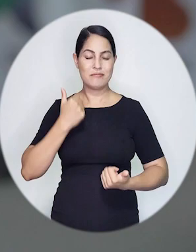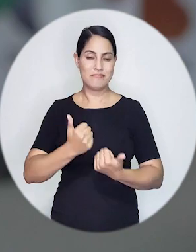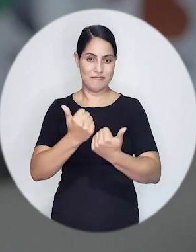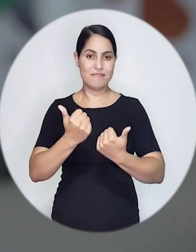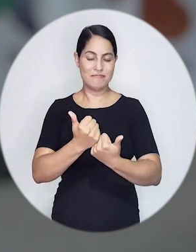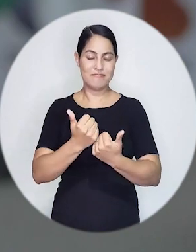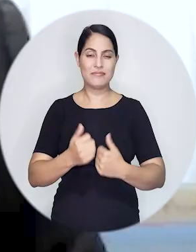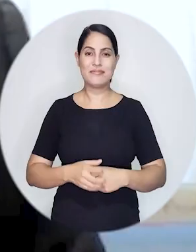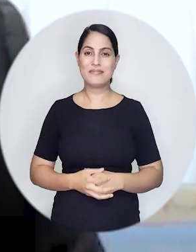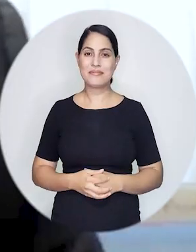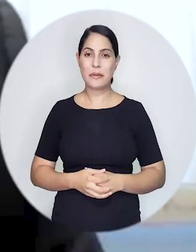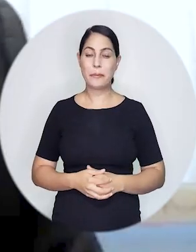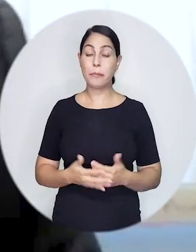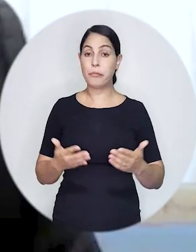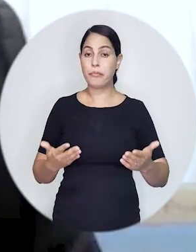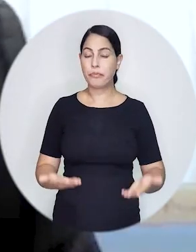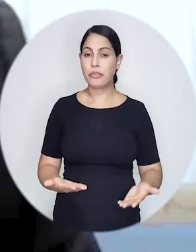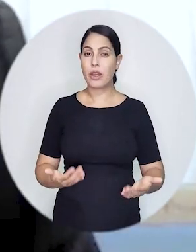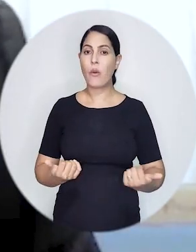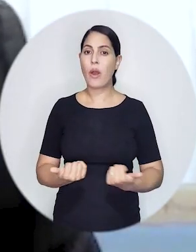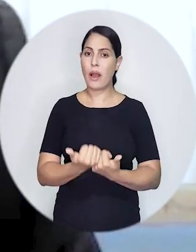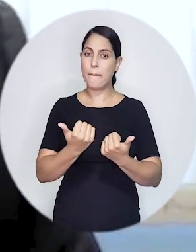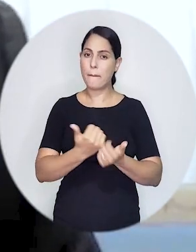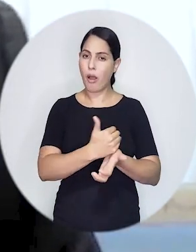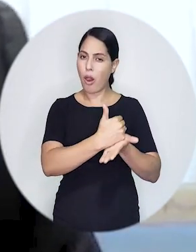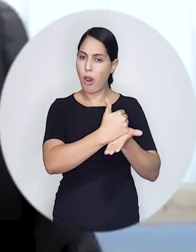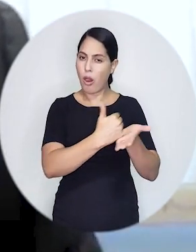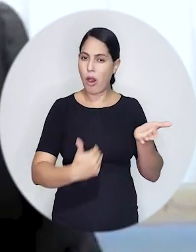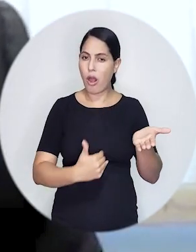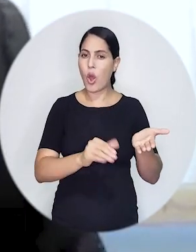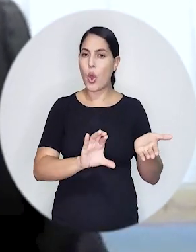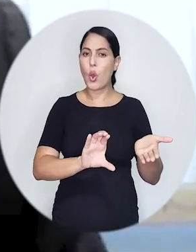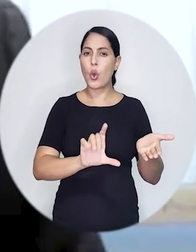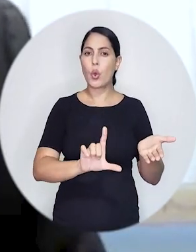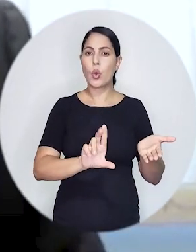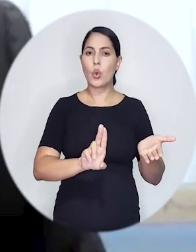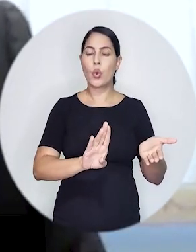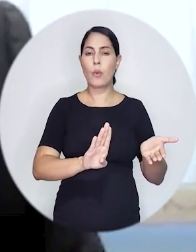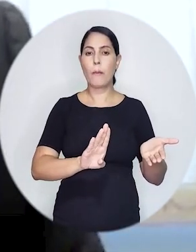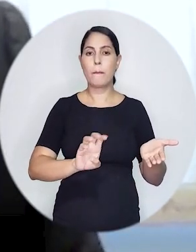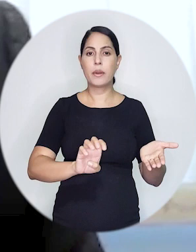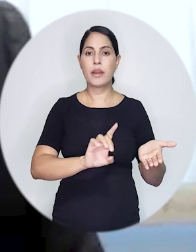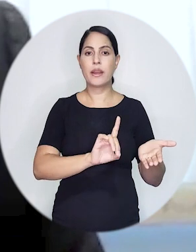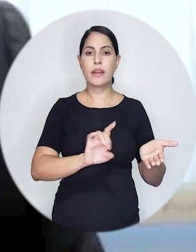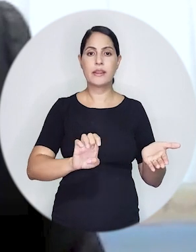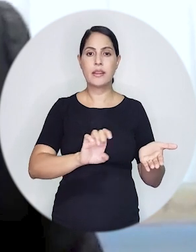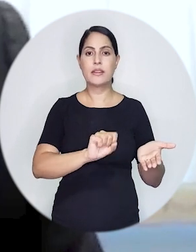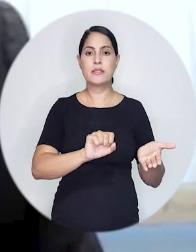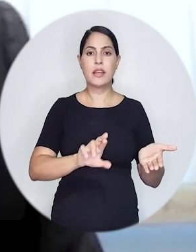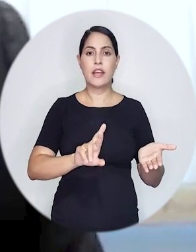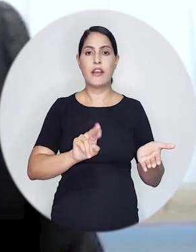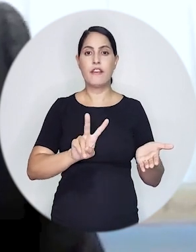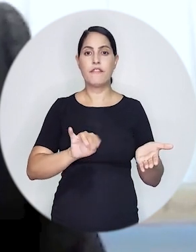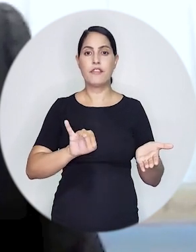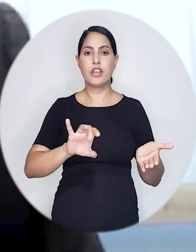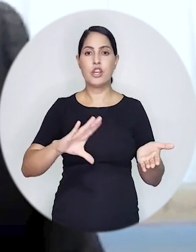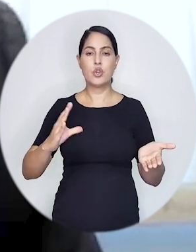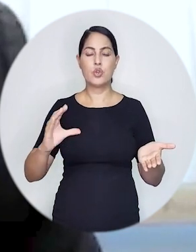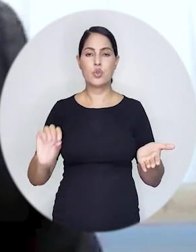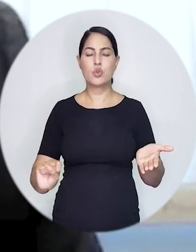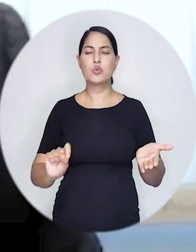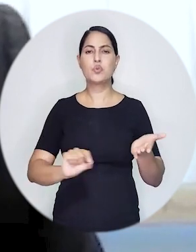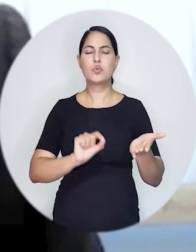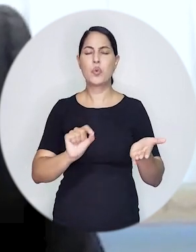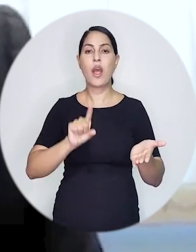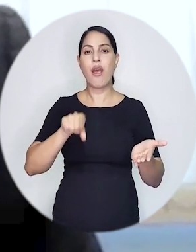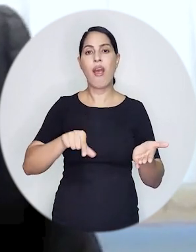toda a advocacia. O Clube de Serviço é uma importante ferramenta do Conselho Federal para que o advogado, na